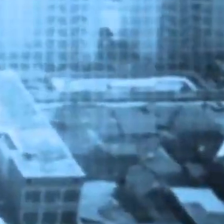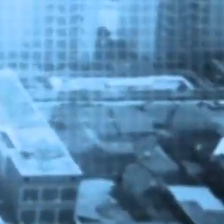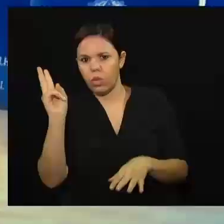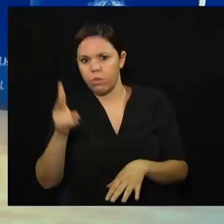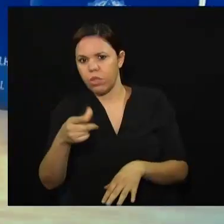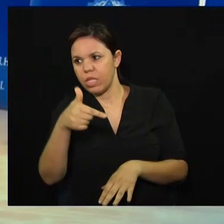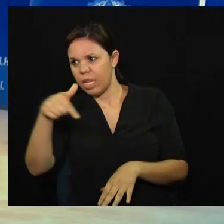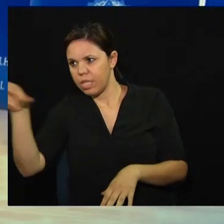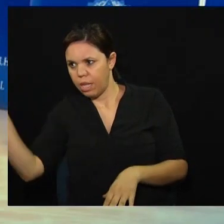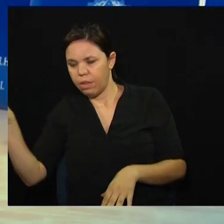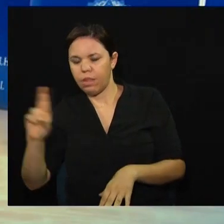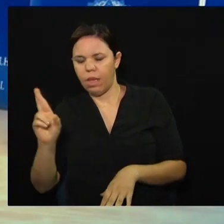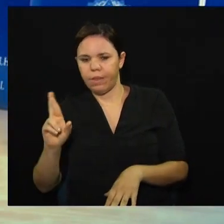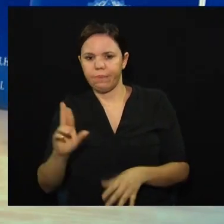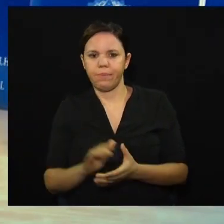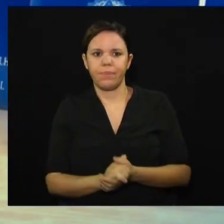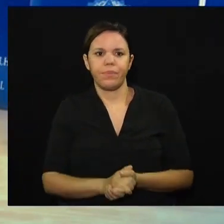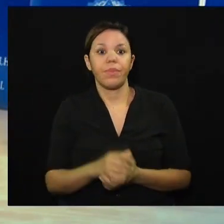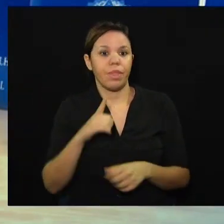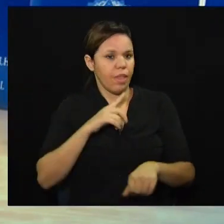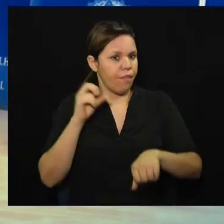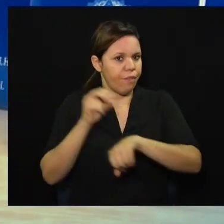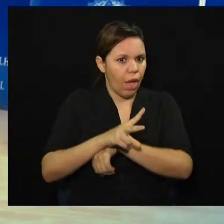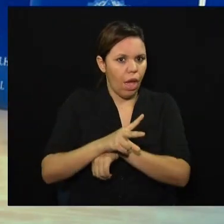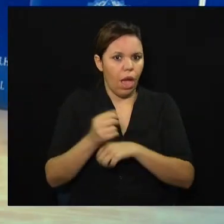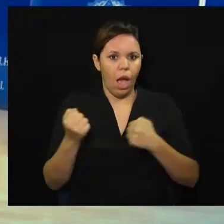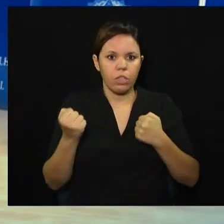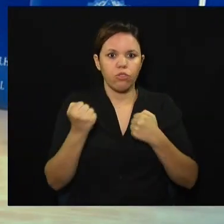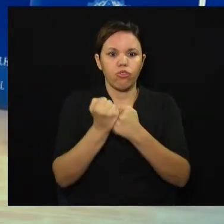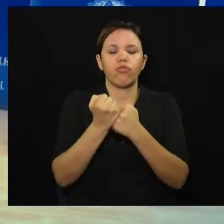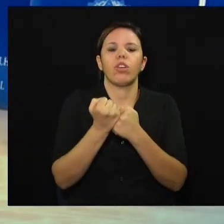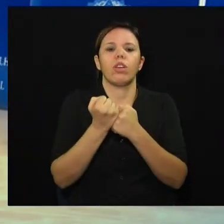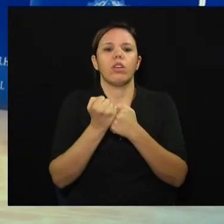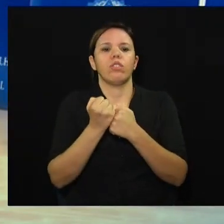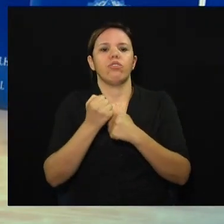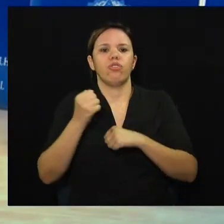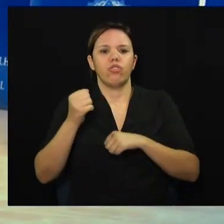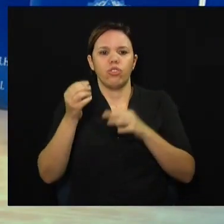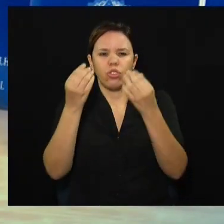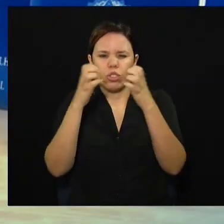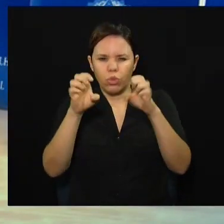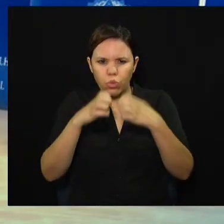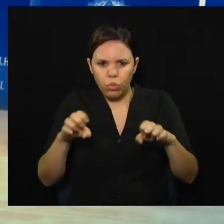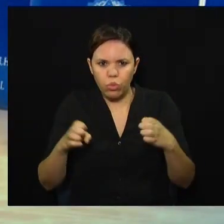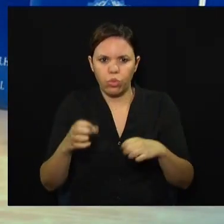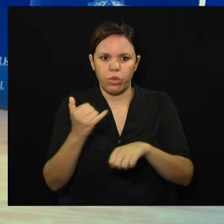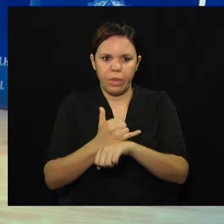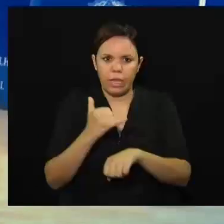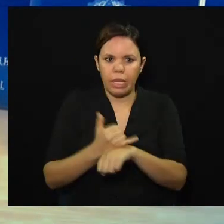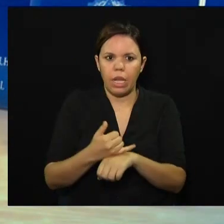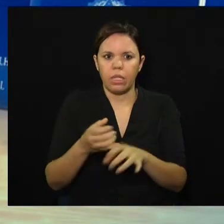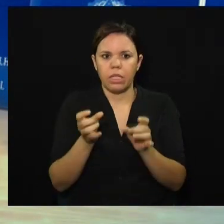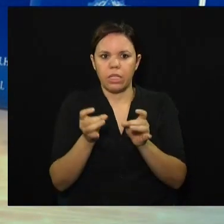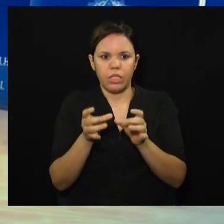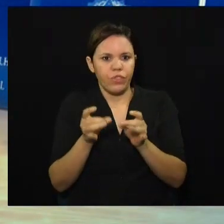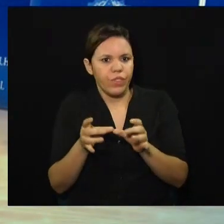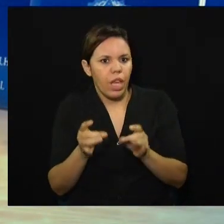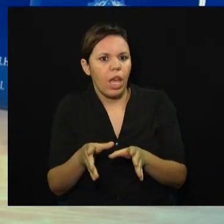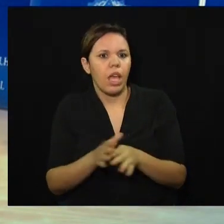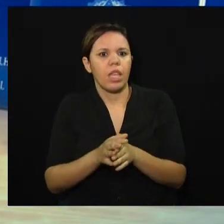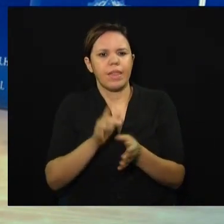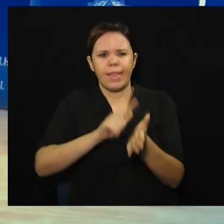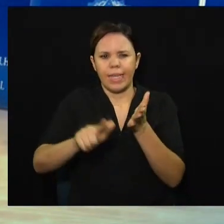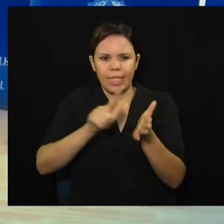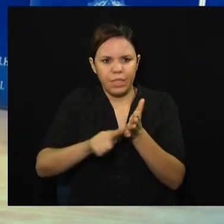há vagas para ajudante de estruturas metálicas assistente de vendas auxiliar de limpeza